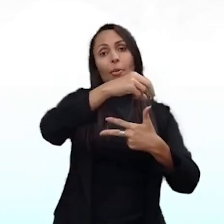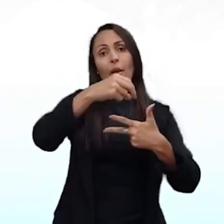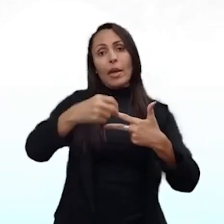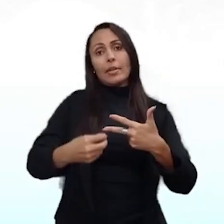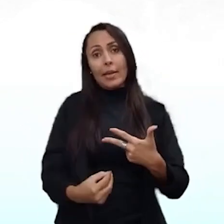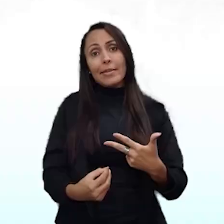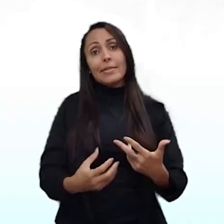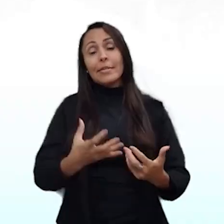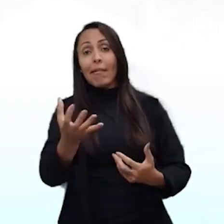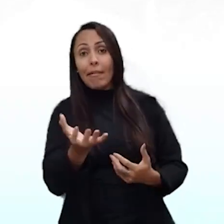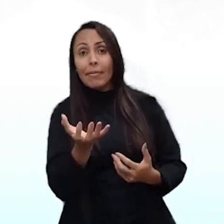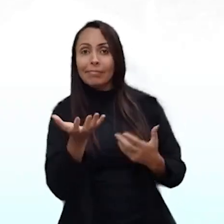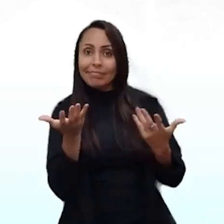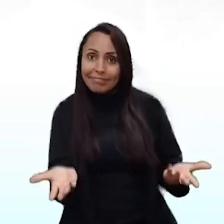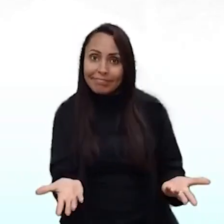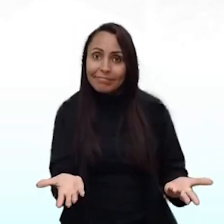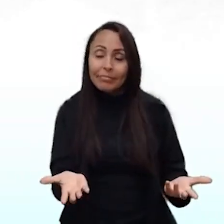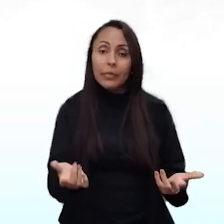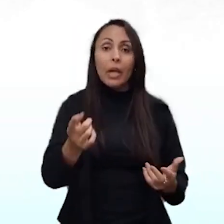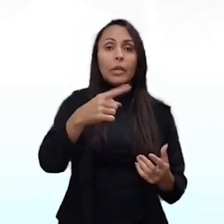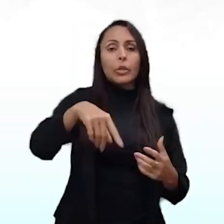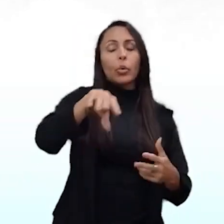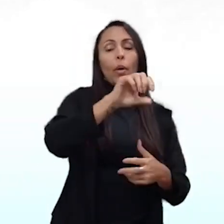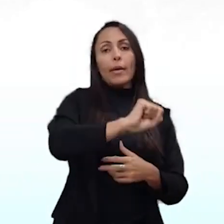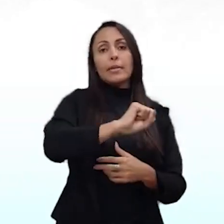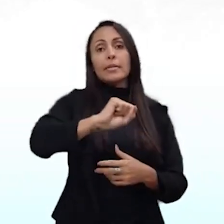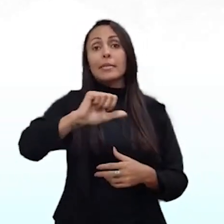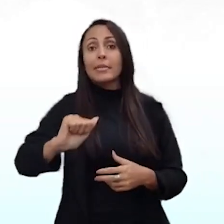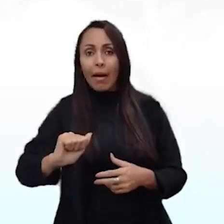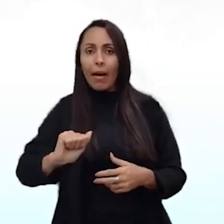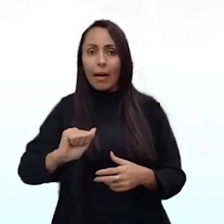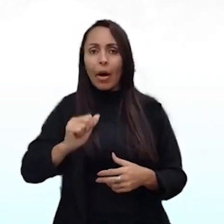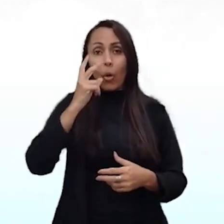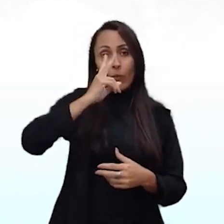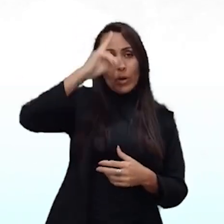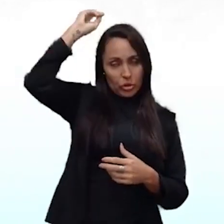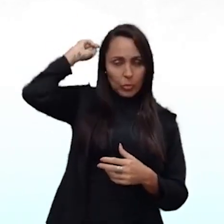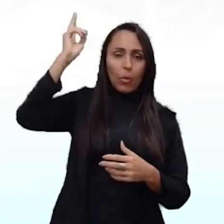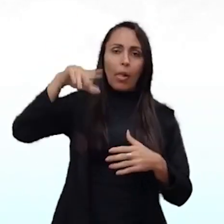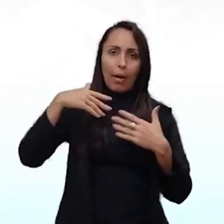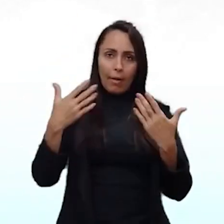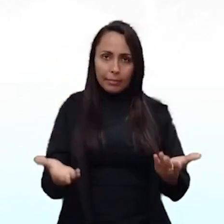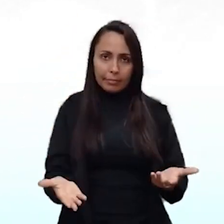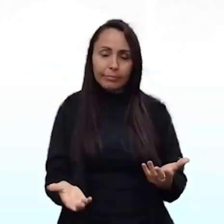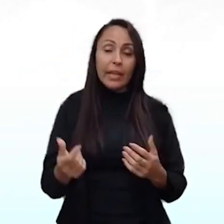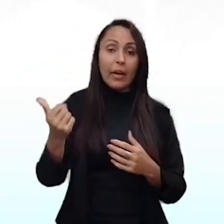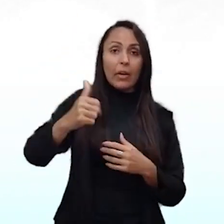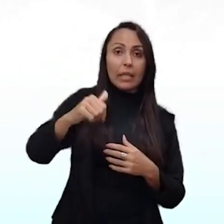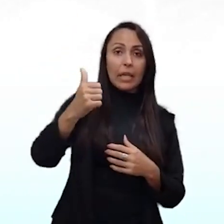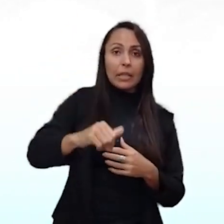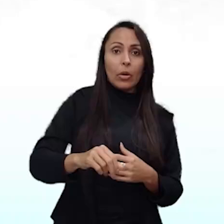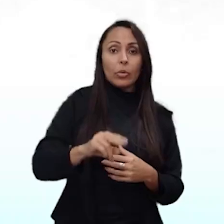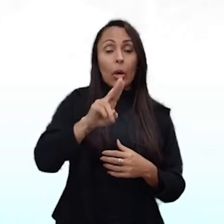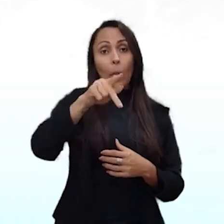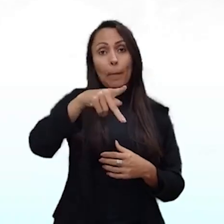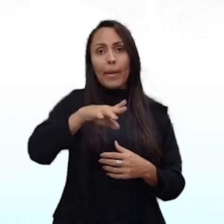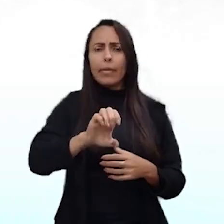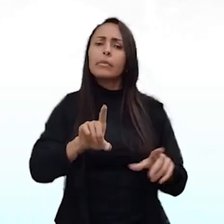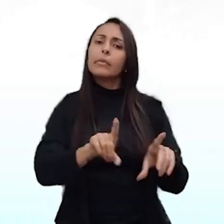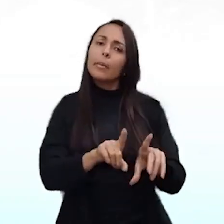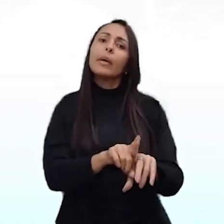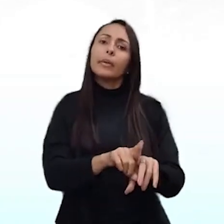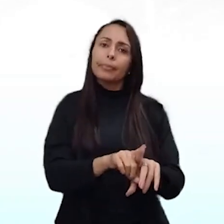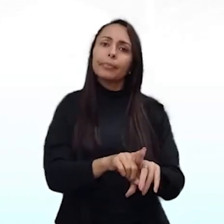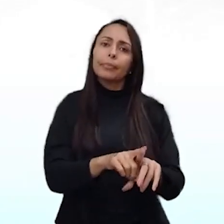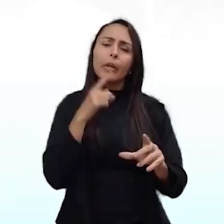Médio quer. Que o SSA, né, o Sistema Seriado de Avaliação da Universidade de Pernambuco também,